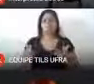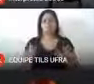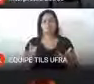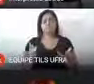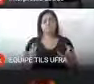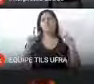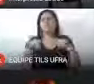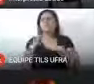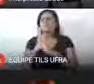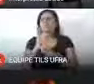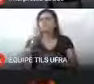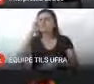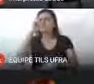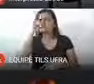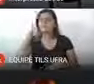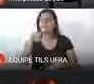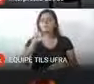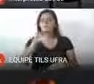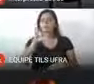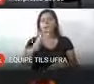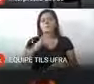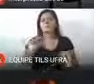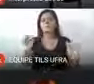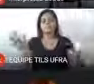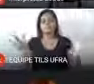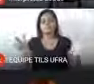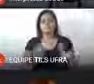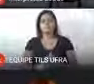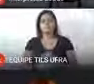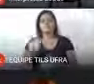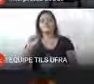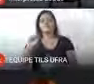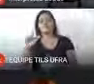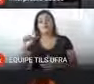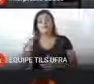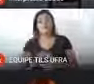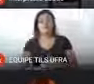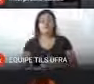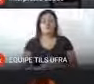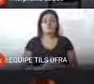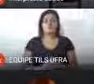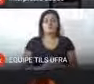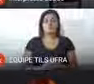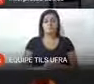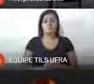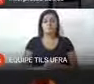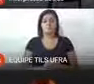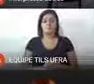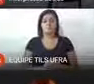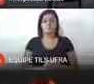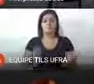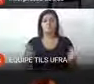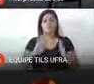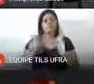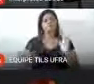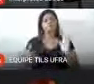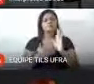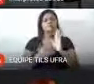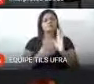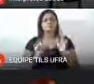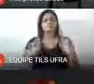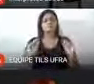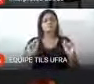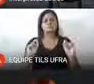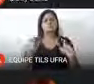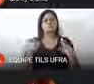mulheres. Né? Interessante isso. Então, eu apresento por fim aqui, o último trabalho,